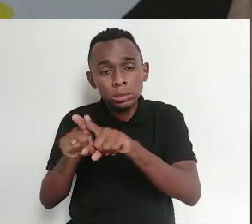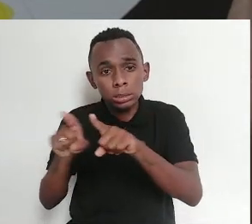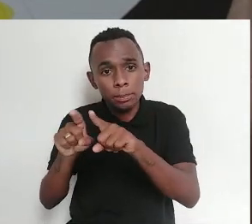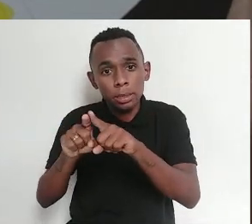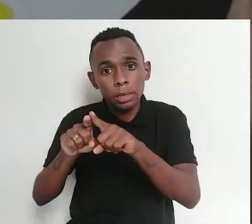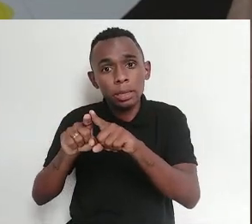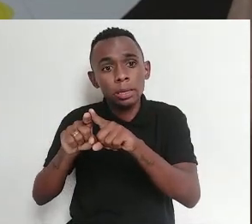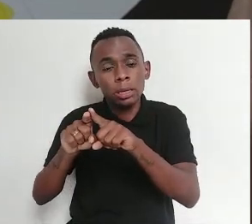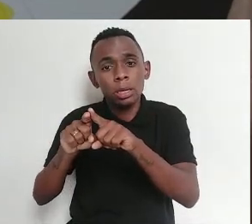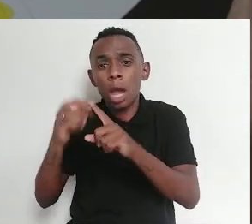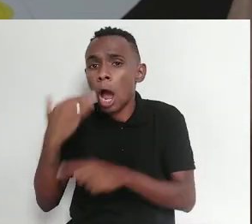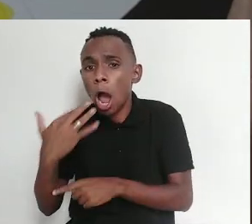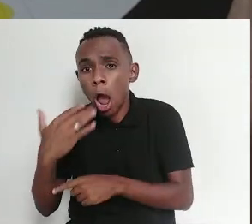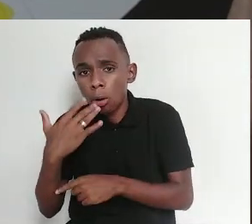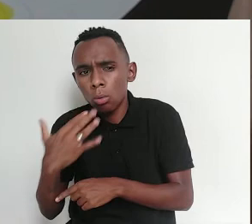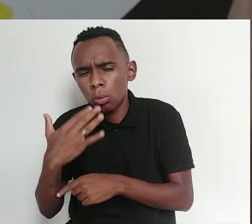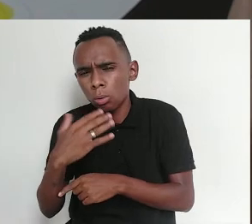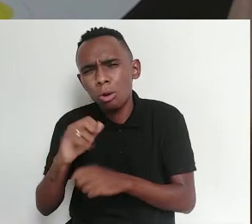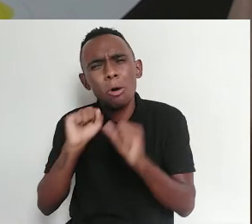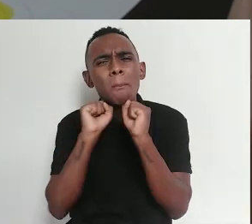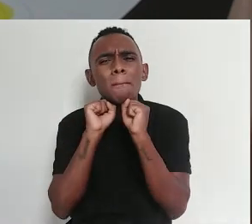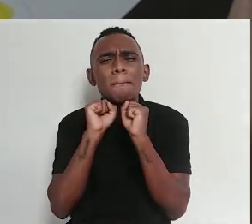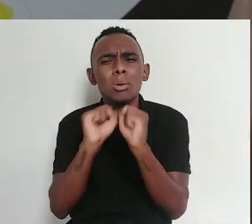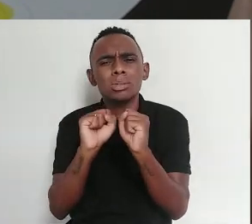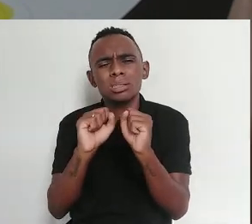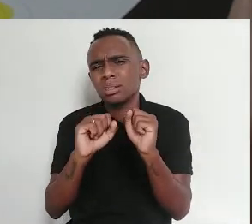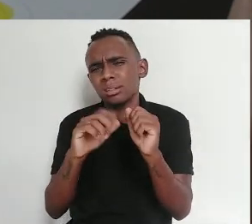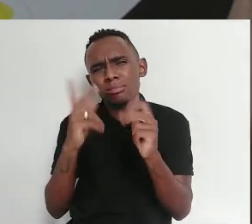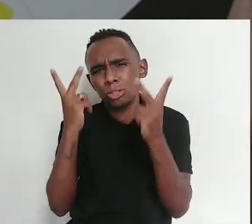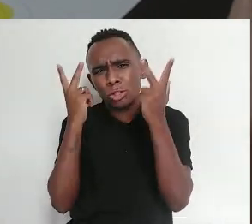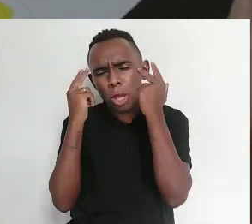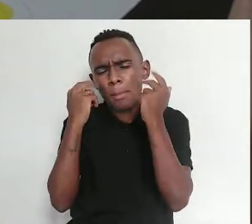aqui tranquilamente, sem nenhum problema.